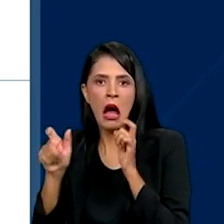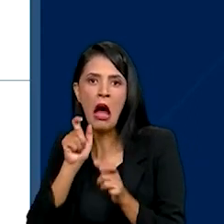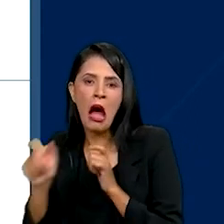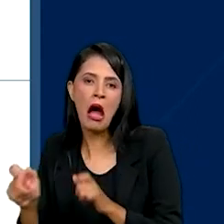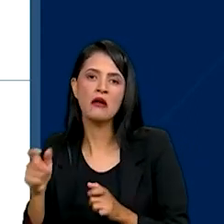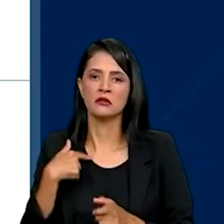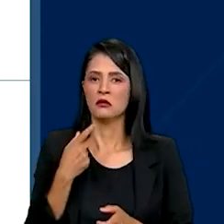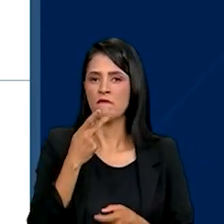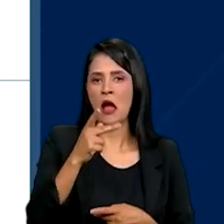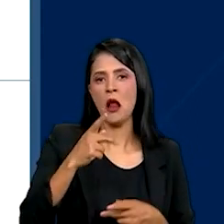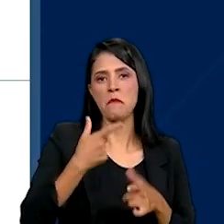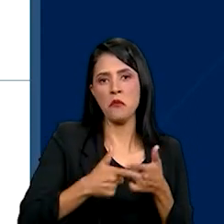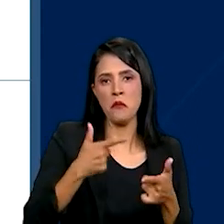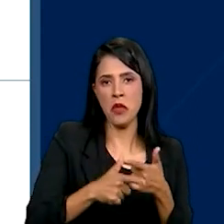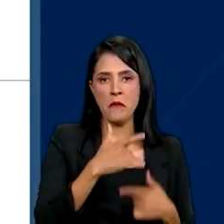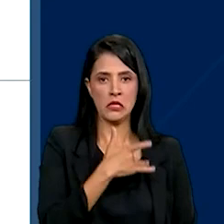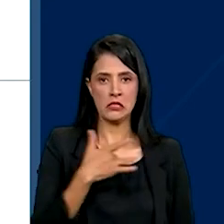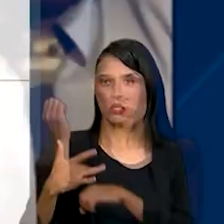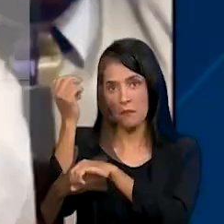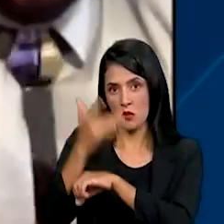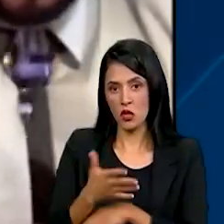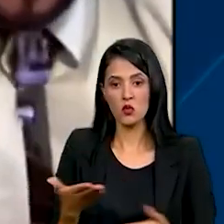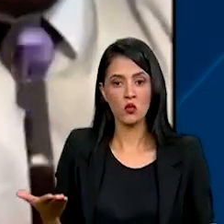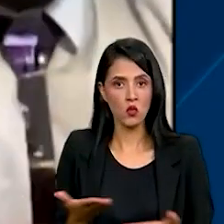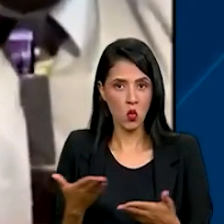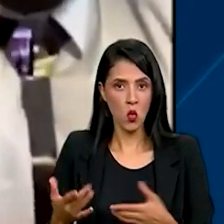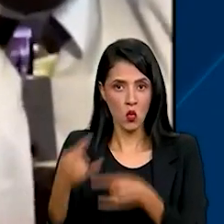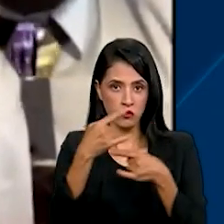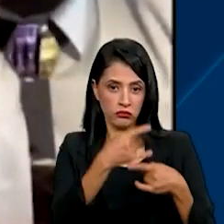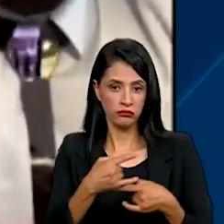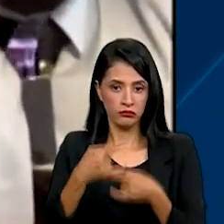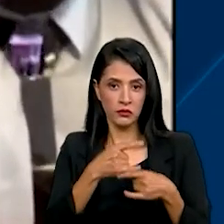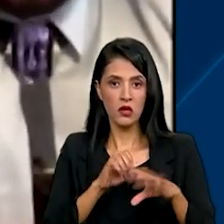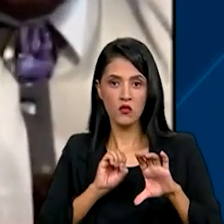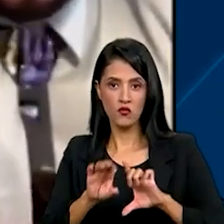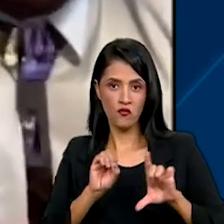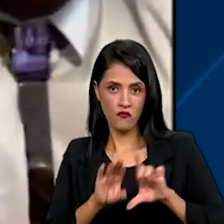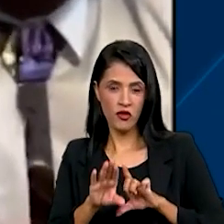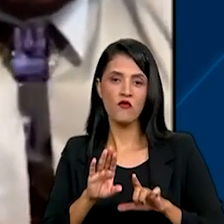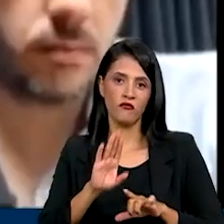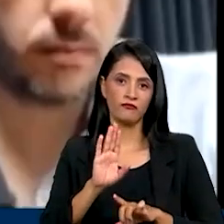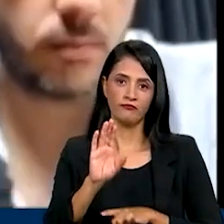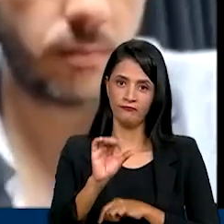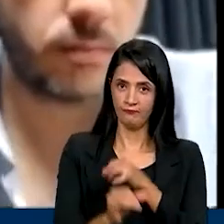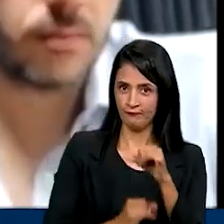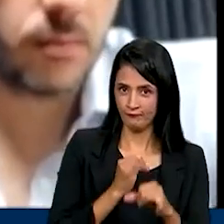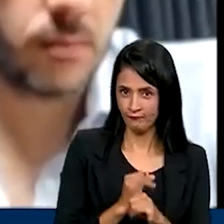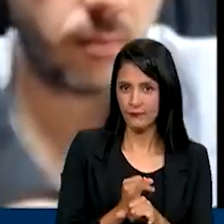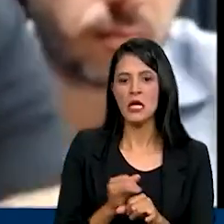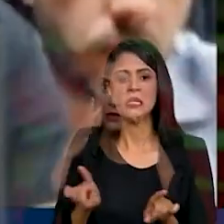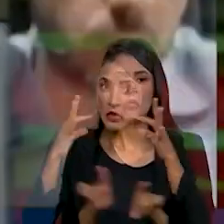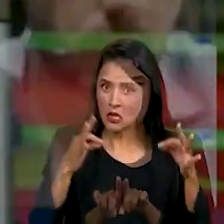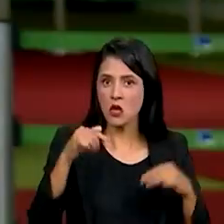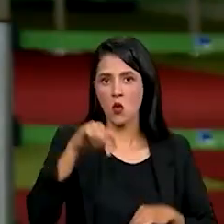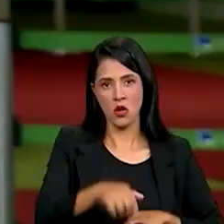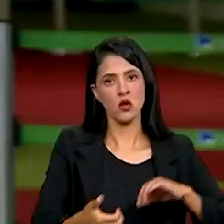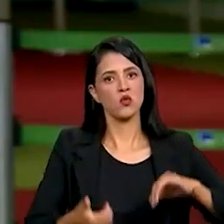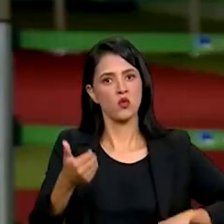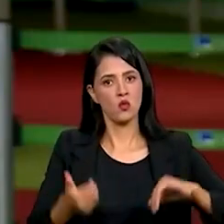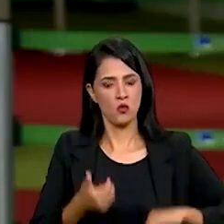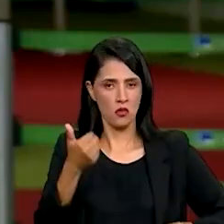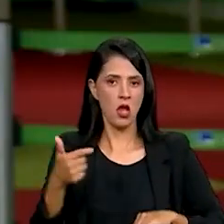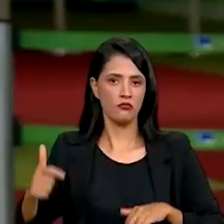um pouco dessa confusão. O senador Marcos Duval foi o centro das atenções hoje aqui no Congresso, né,